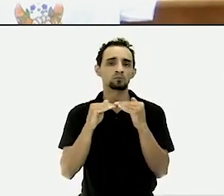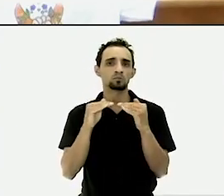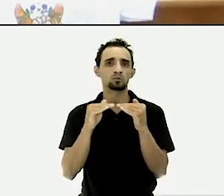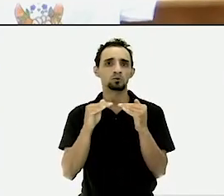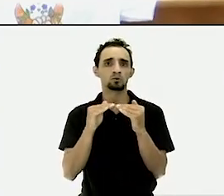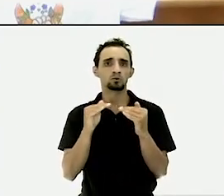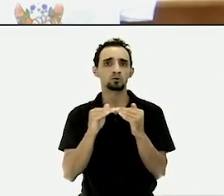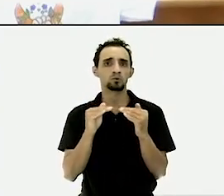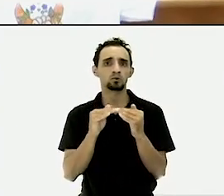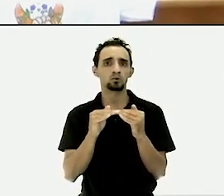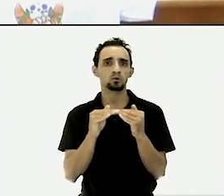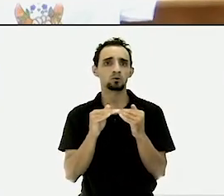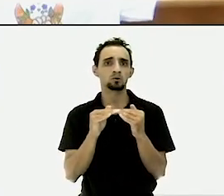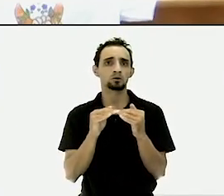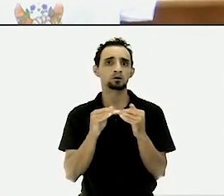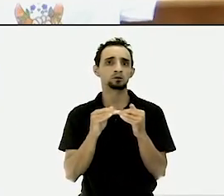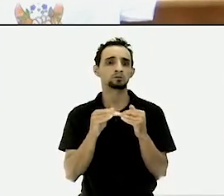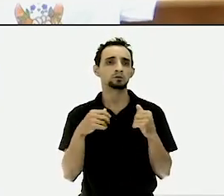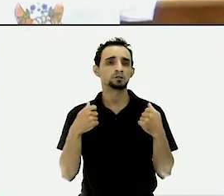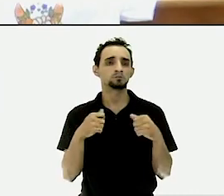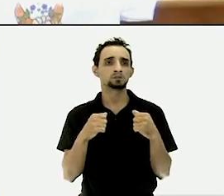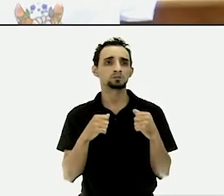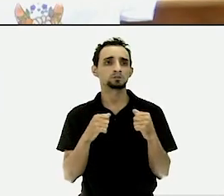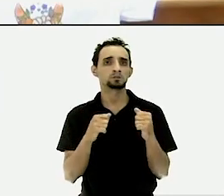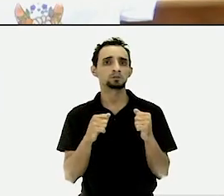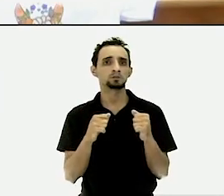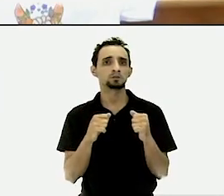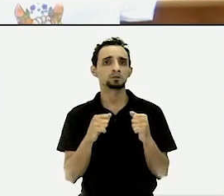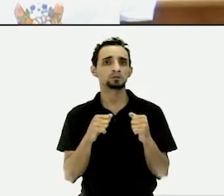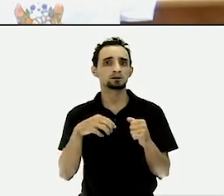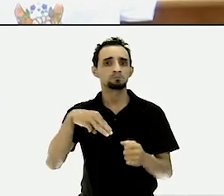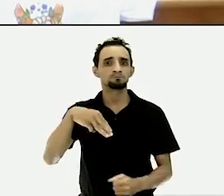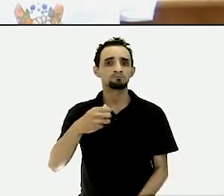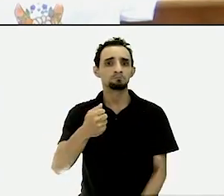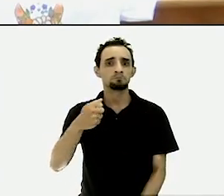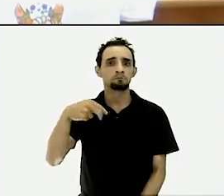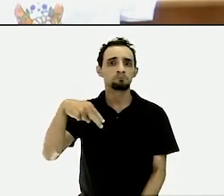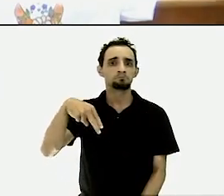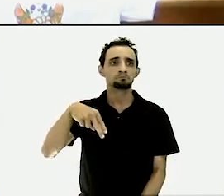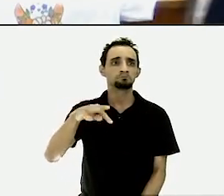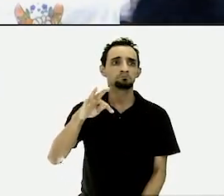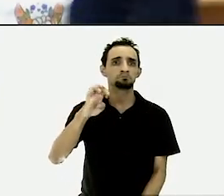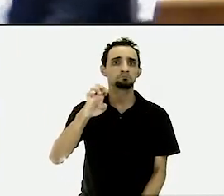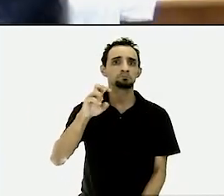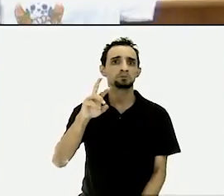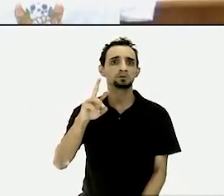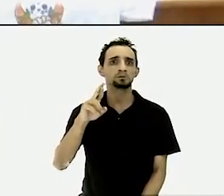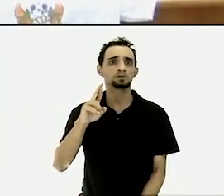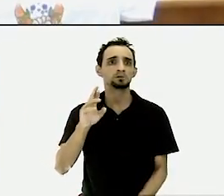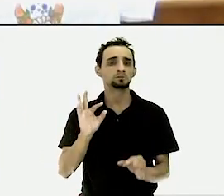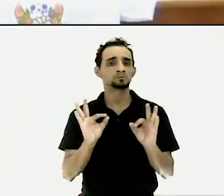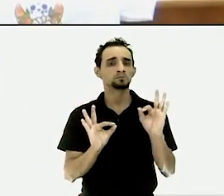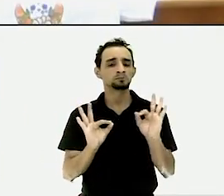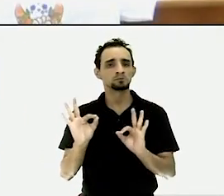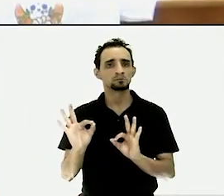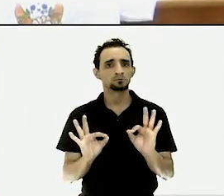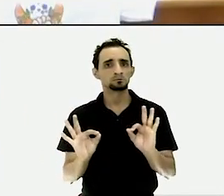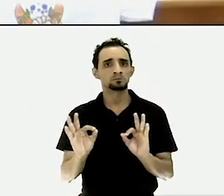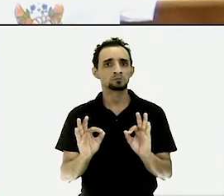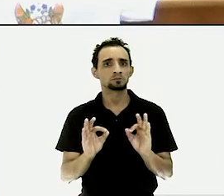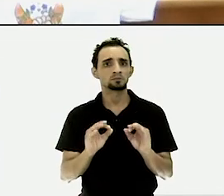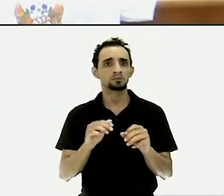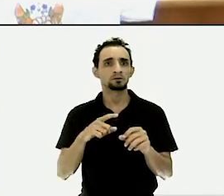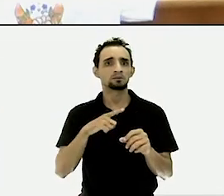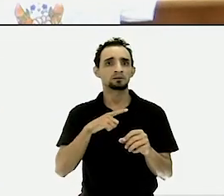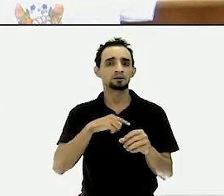ter as saídas, mas tem que ter o pessoal treinado para conduzir isso. E claro que tem que ser treinado por alguém que é técnico, para mostrar